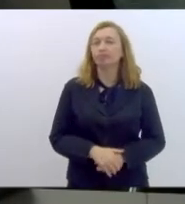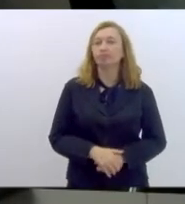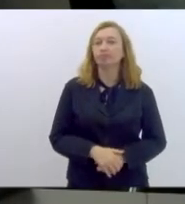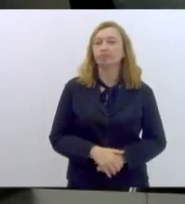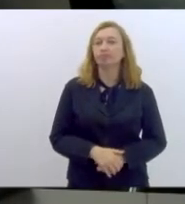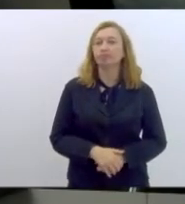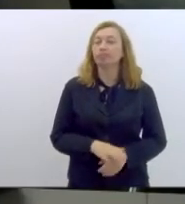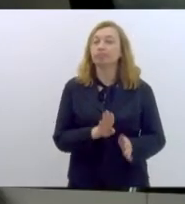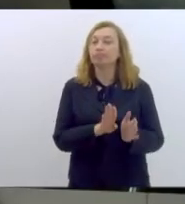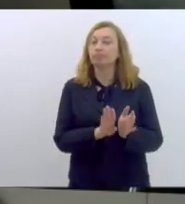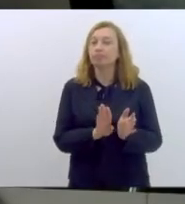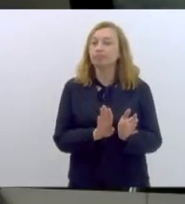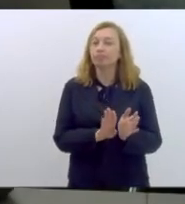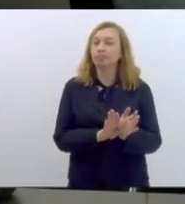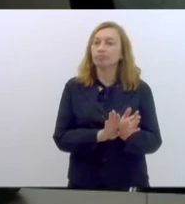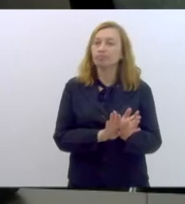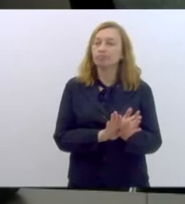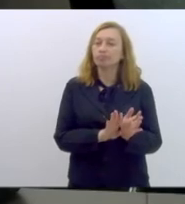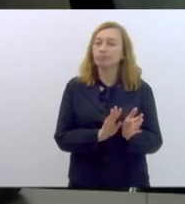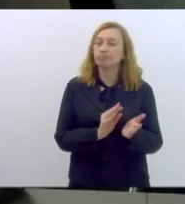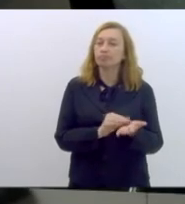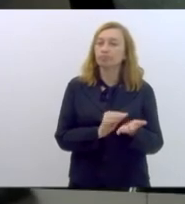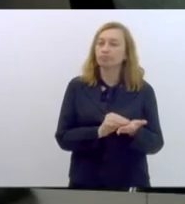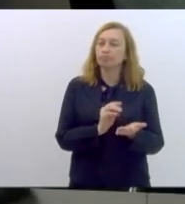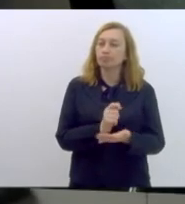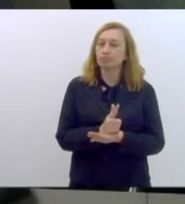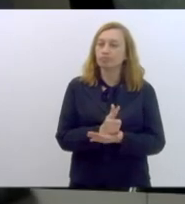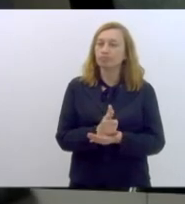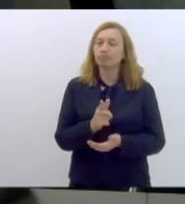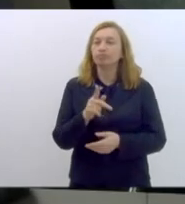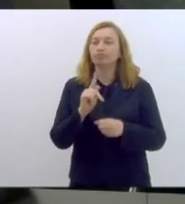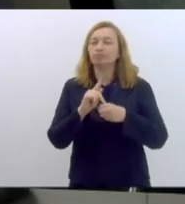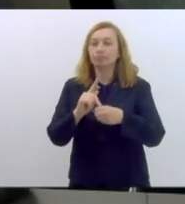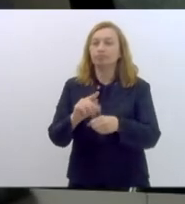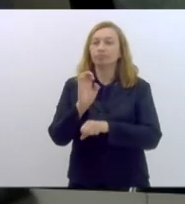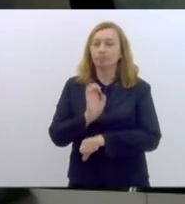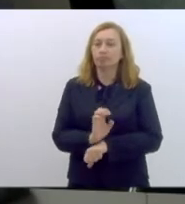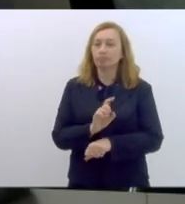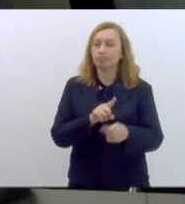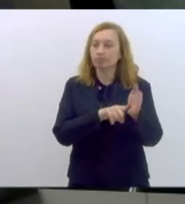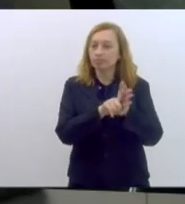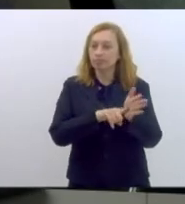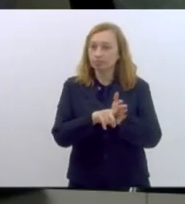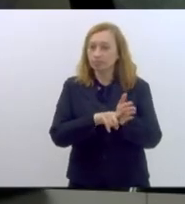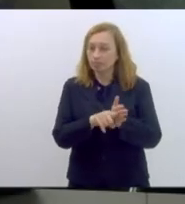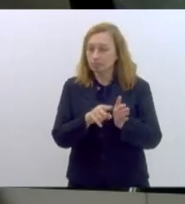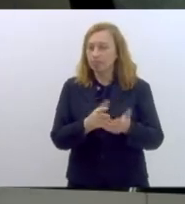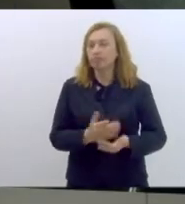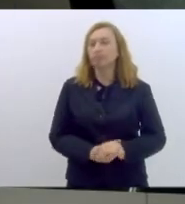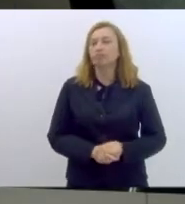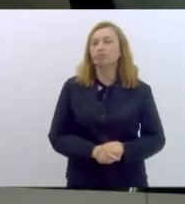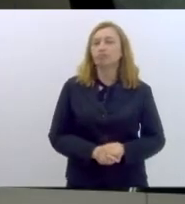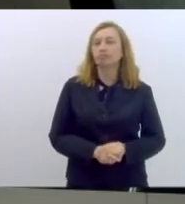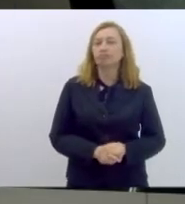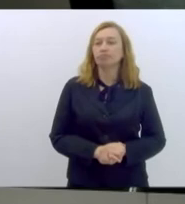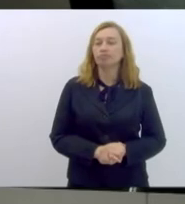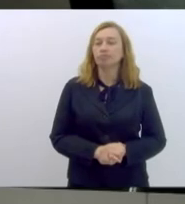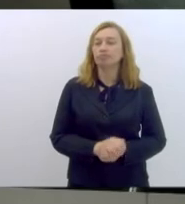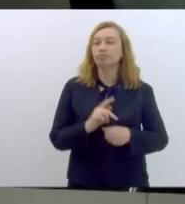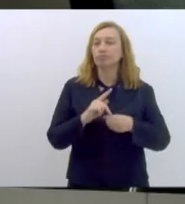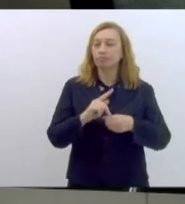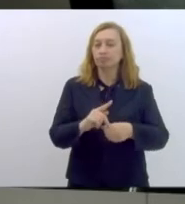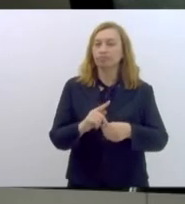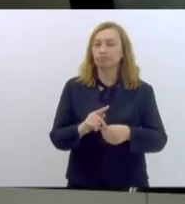dos arrestos, né? Eu sou originário da Procuradoria do Estado, lá eu sou analista processual, e sou lotado na Procuradoria